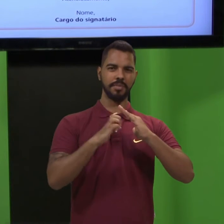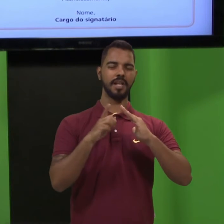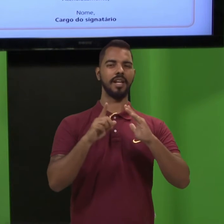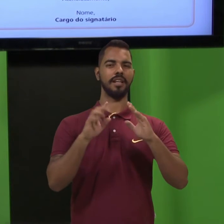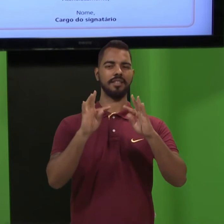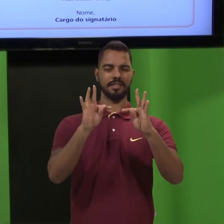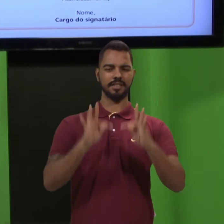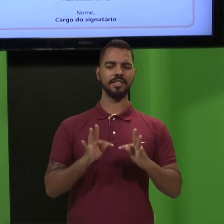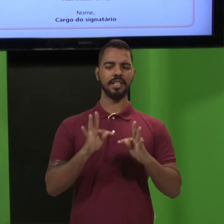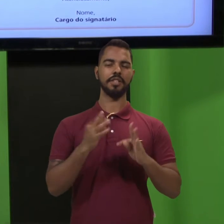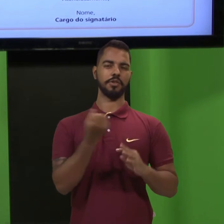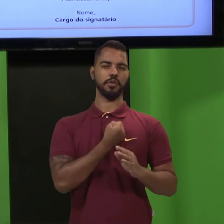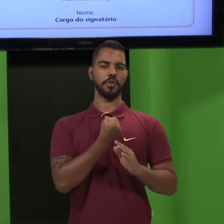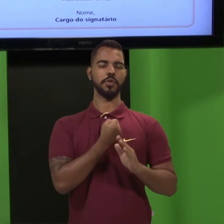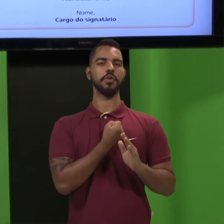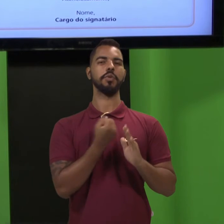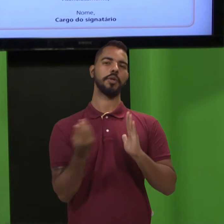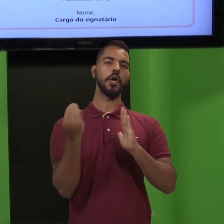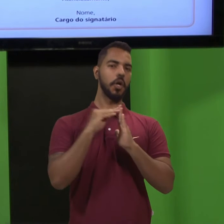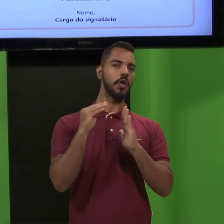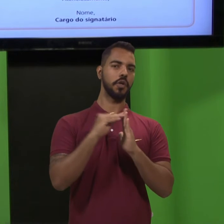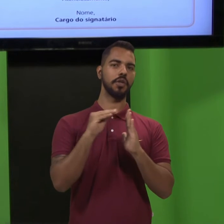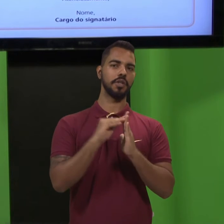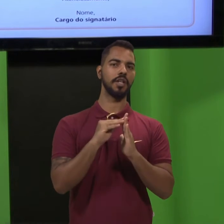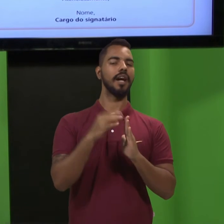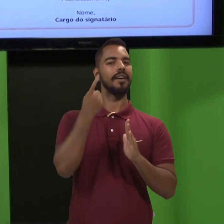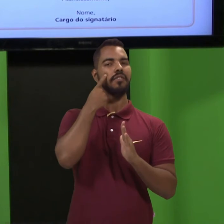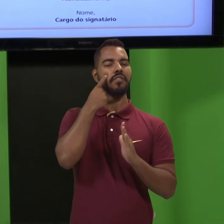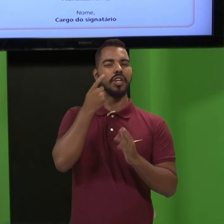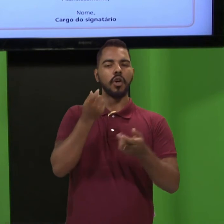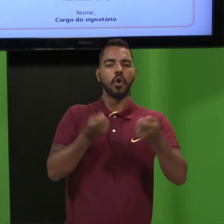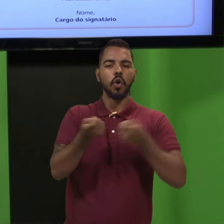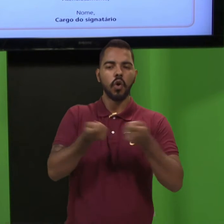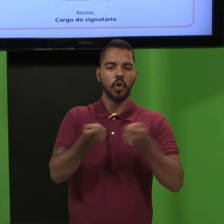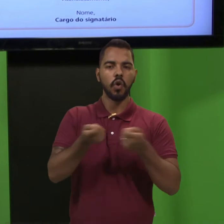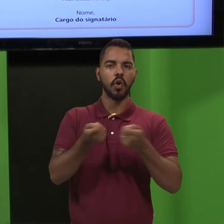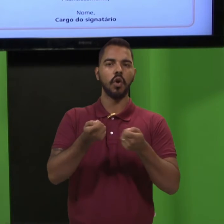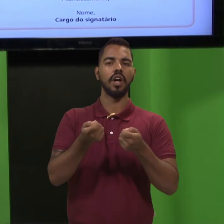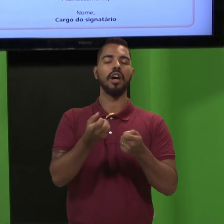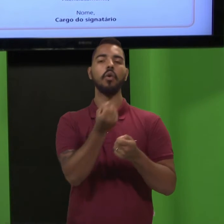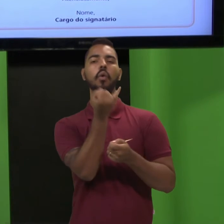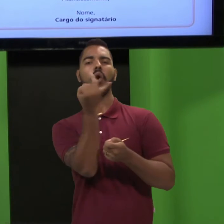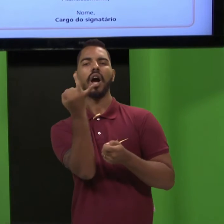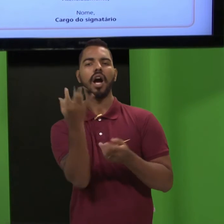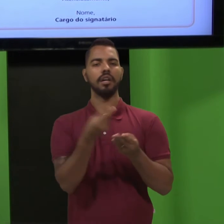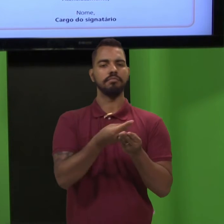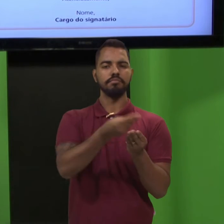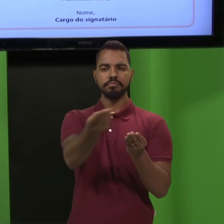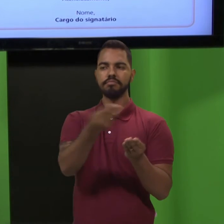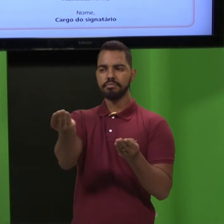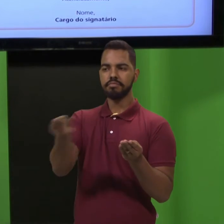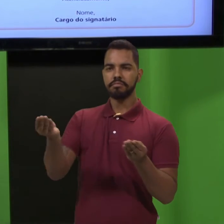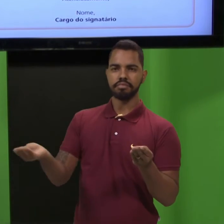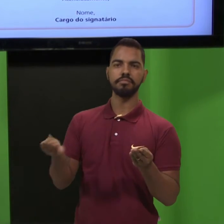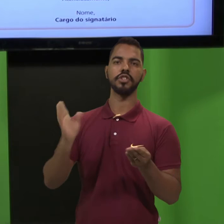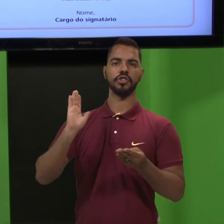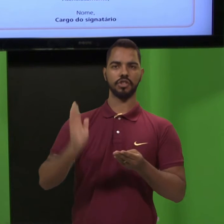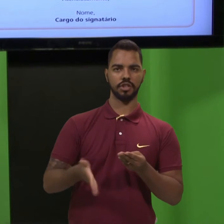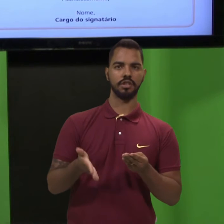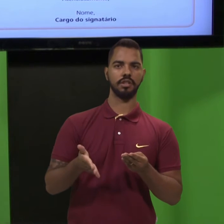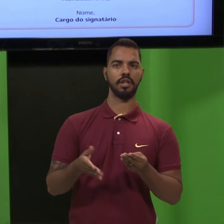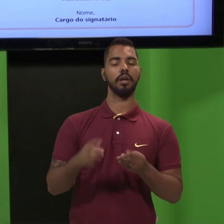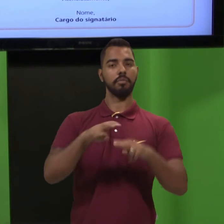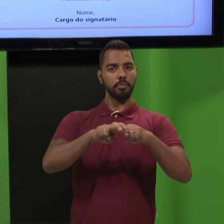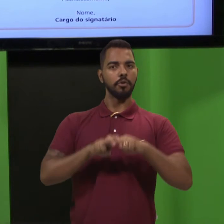para controle das informações que são repassadas aos funcionários da empresa. Quando necessário, também